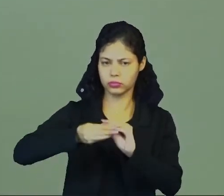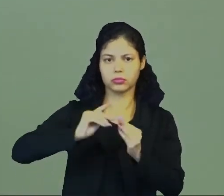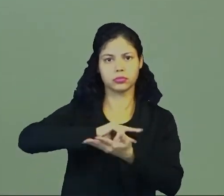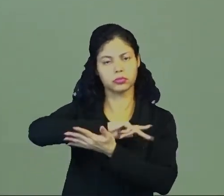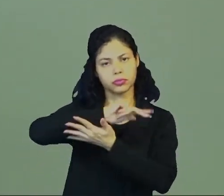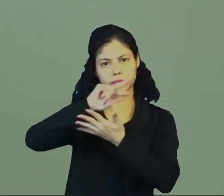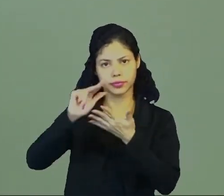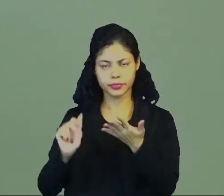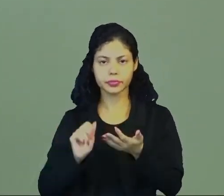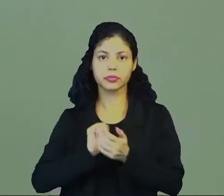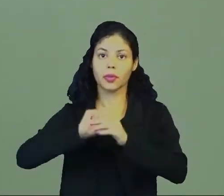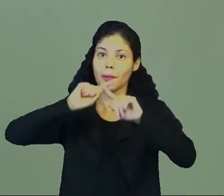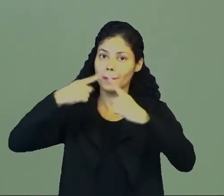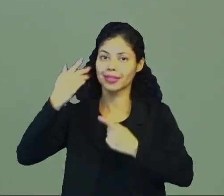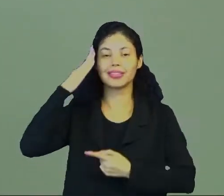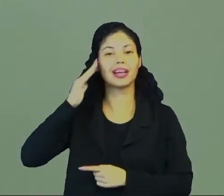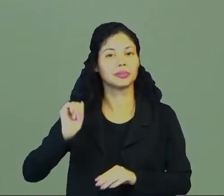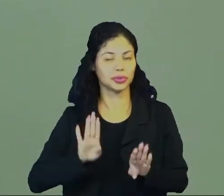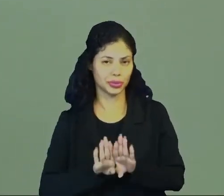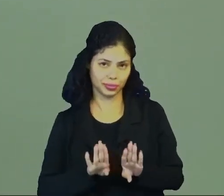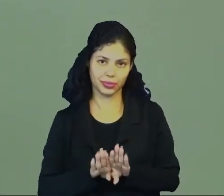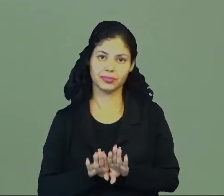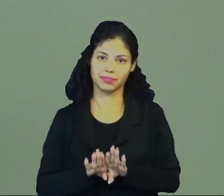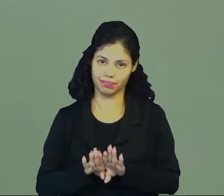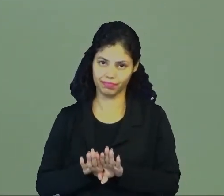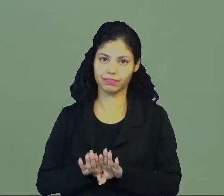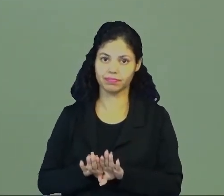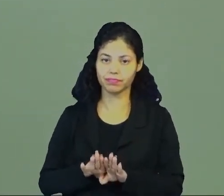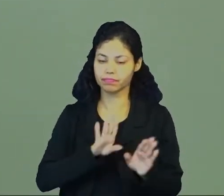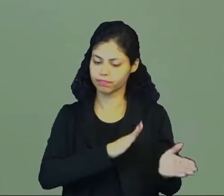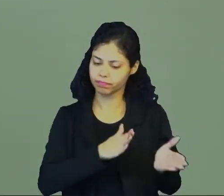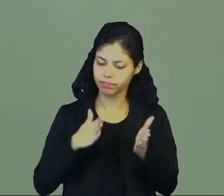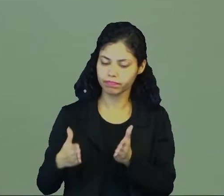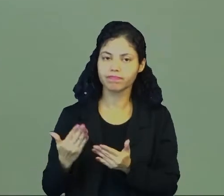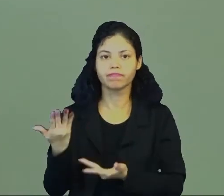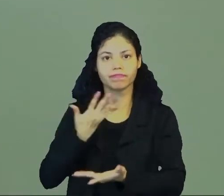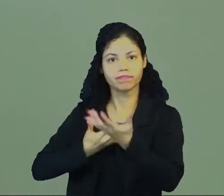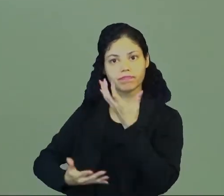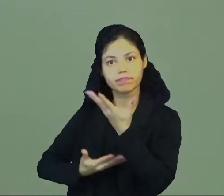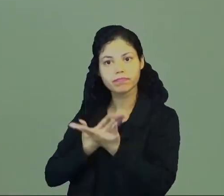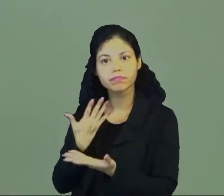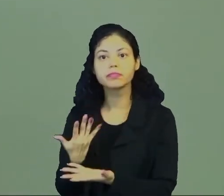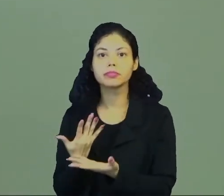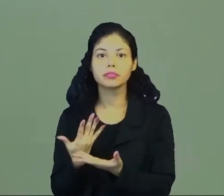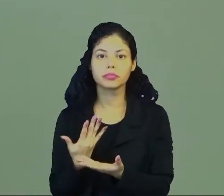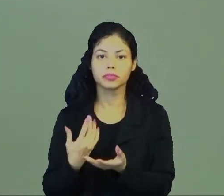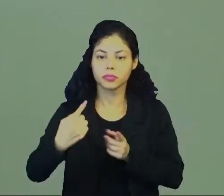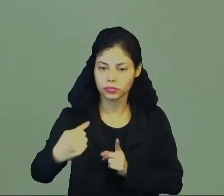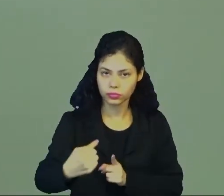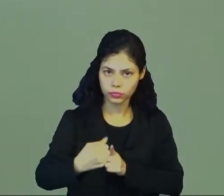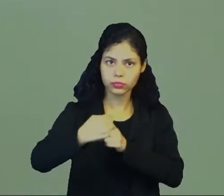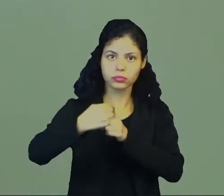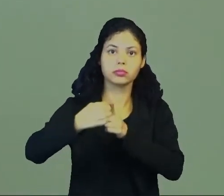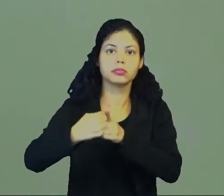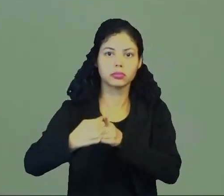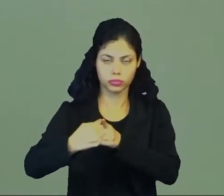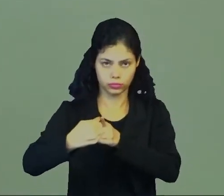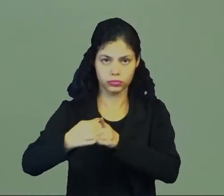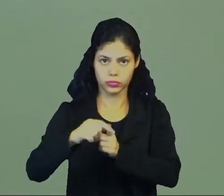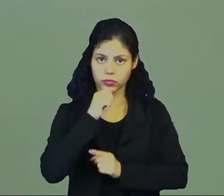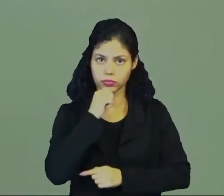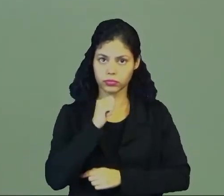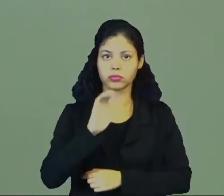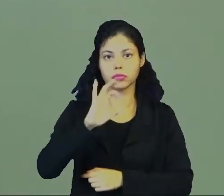diversos seres, mas sabemos que esses seres aí, eles fazem relações entre si. Essas inter-relações são chamadas de